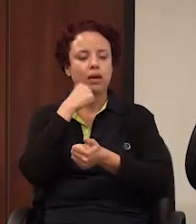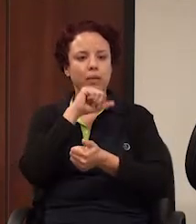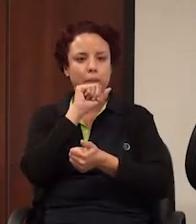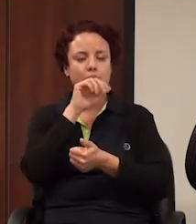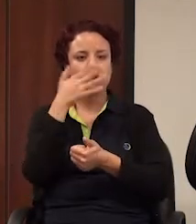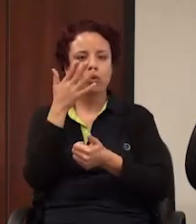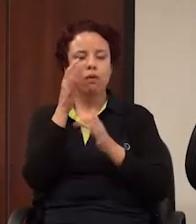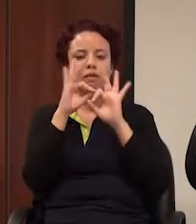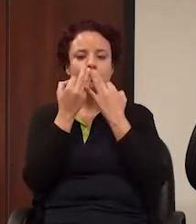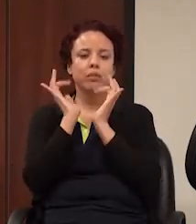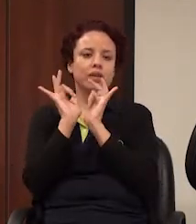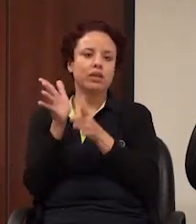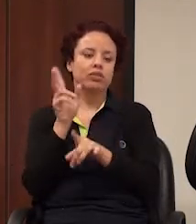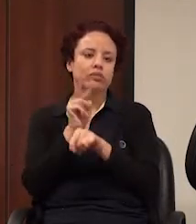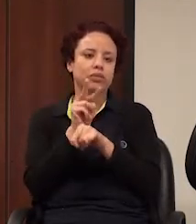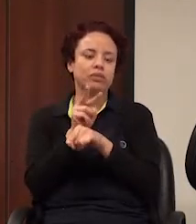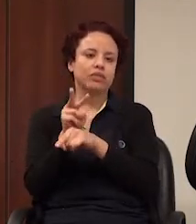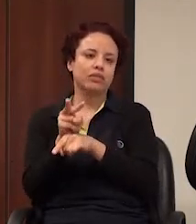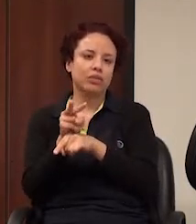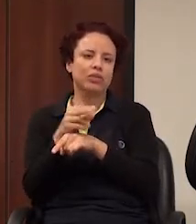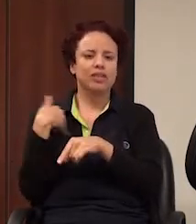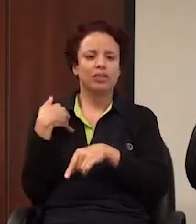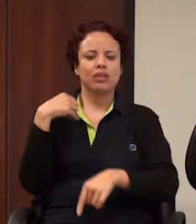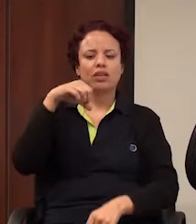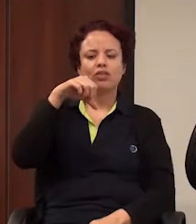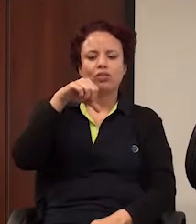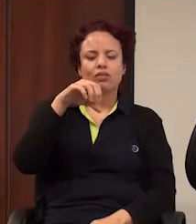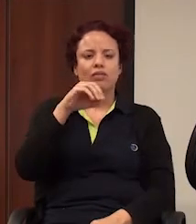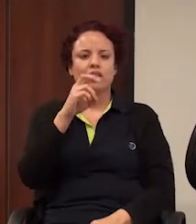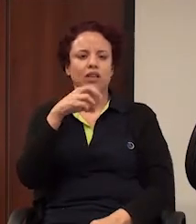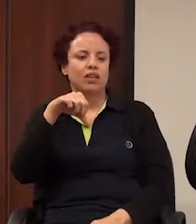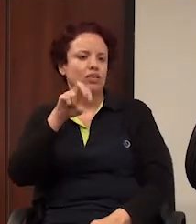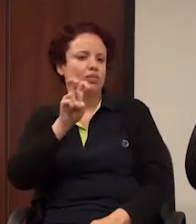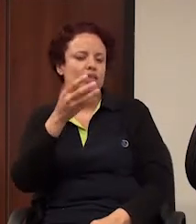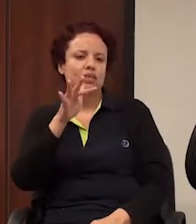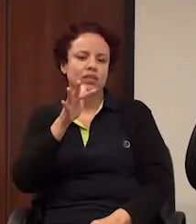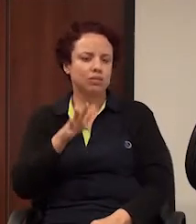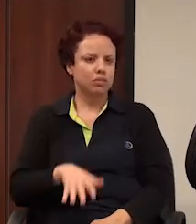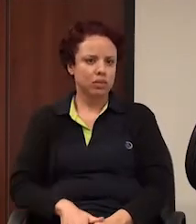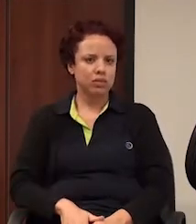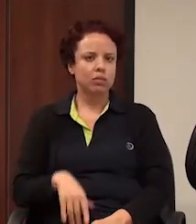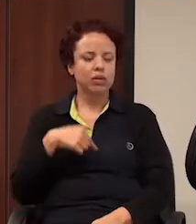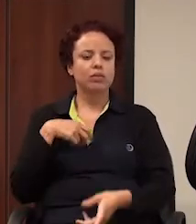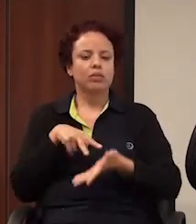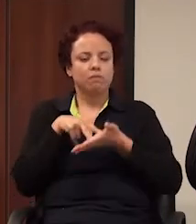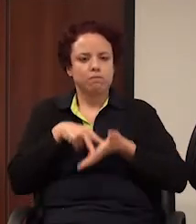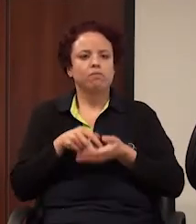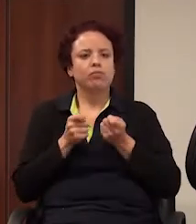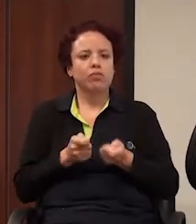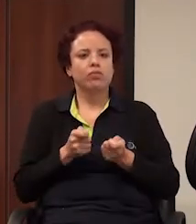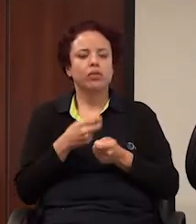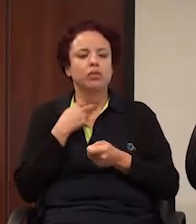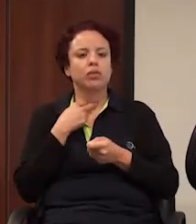que sobrou, que está lá na base dos seus 90, 95, é bem aquela coisa, né? Estou aqui firme e forte, não